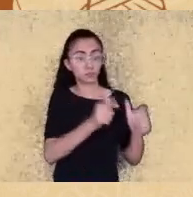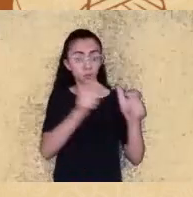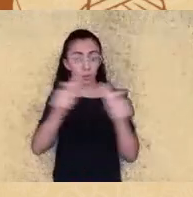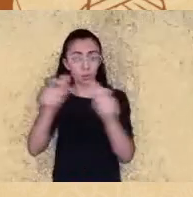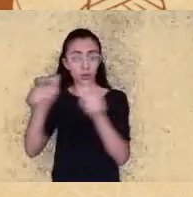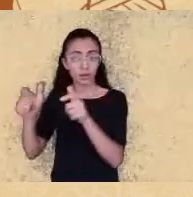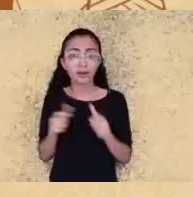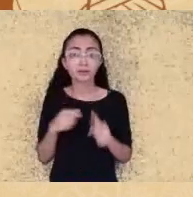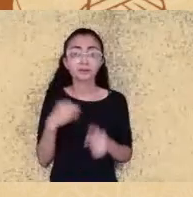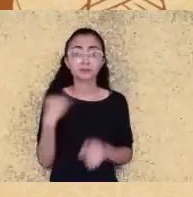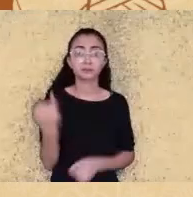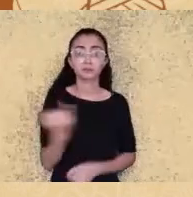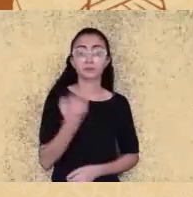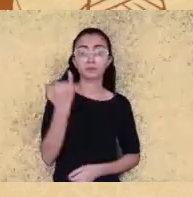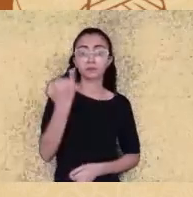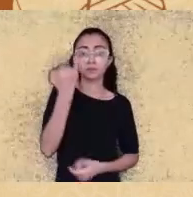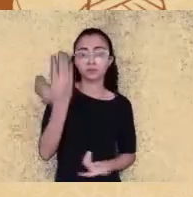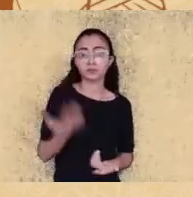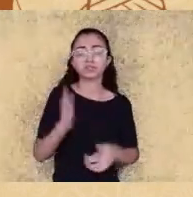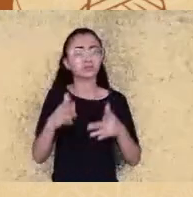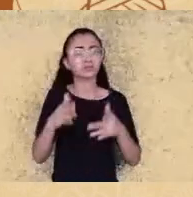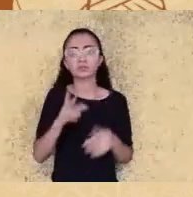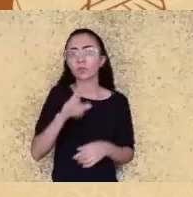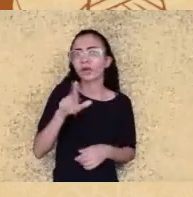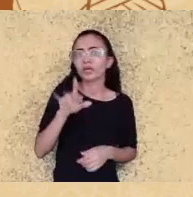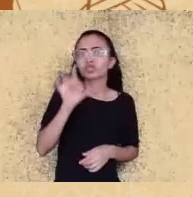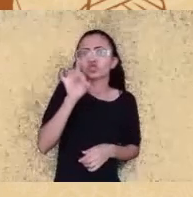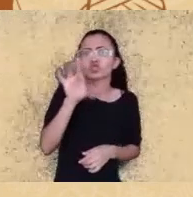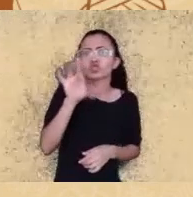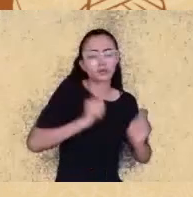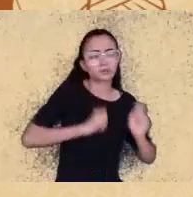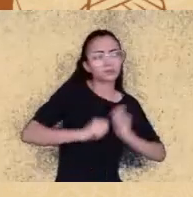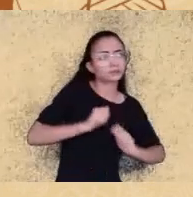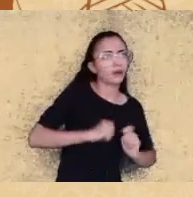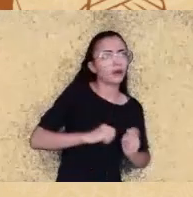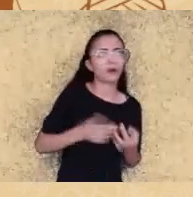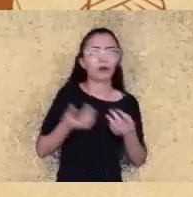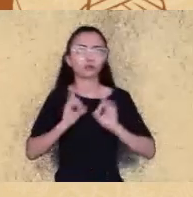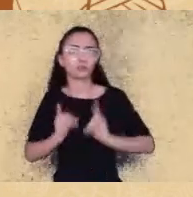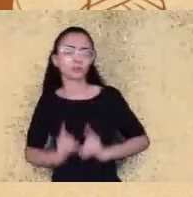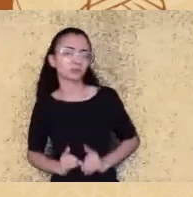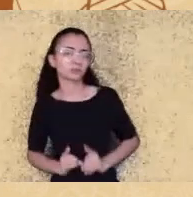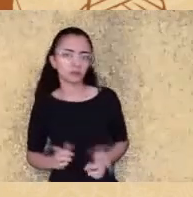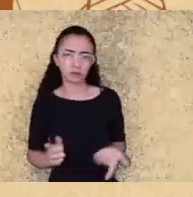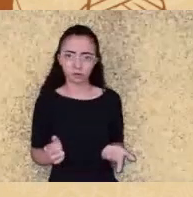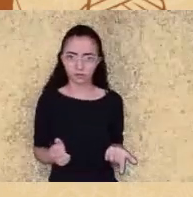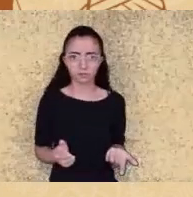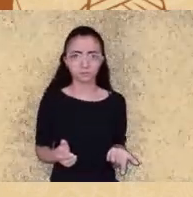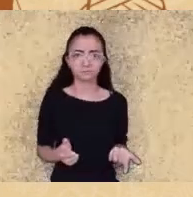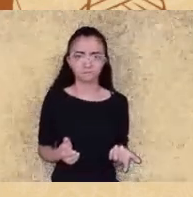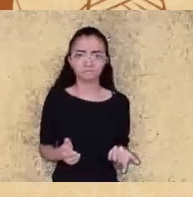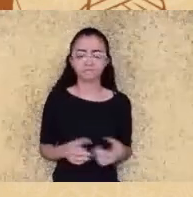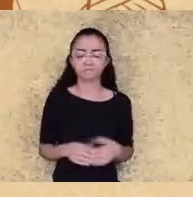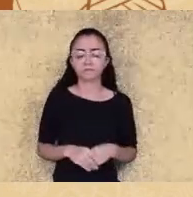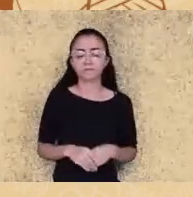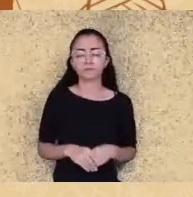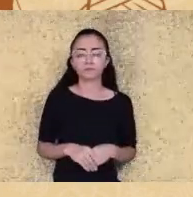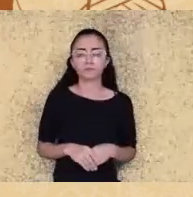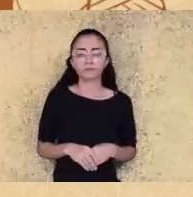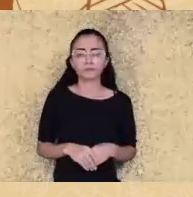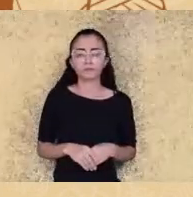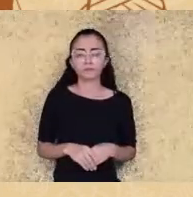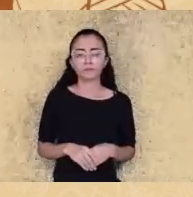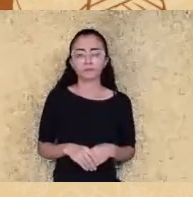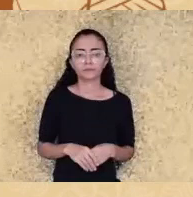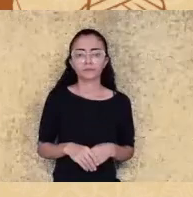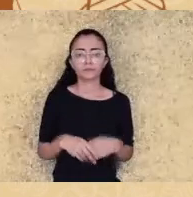uma ansiedade, uma depressão pessoal, né? Criada, construída pela pessoa em função da